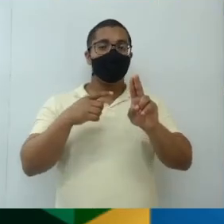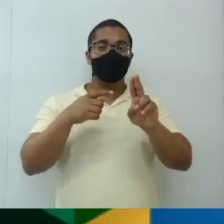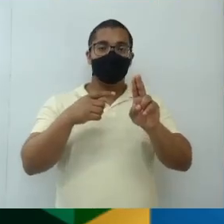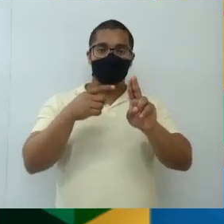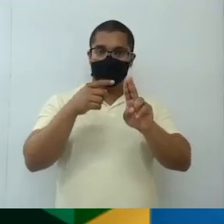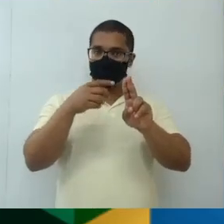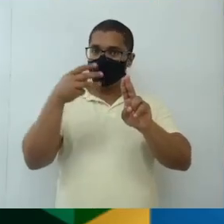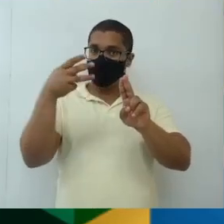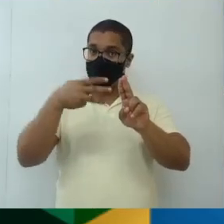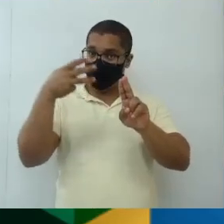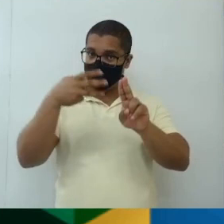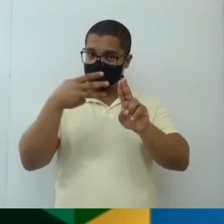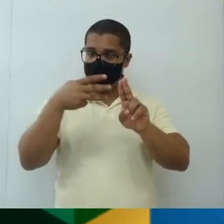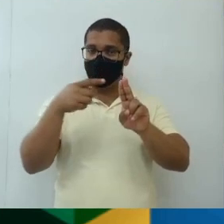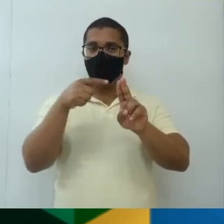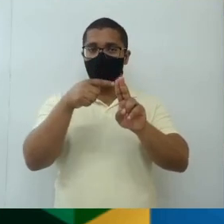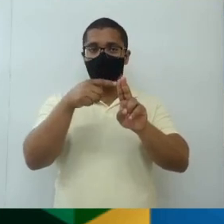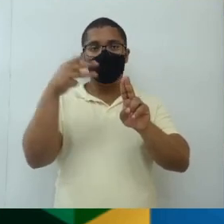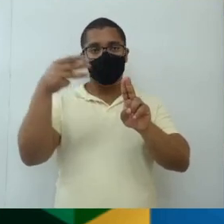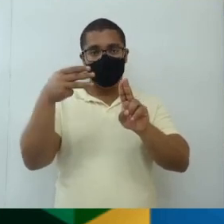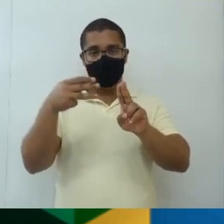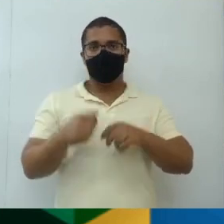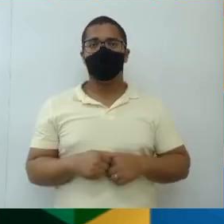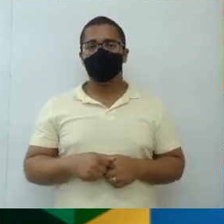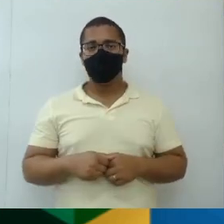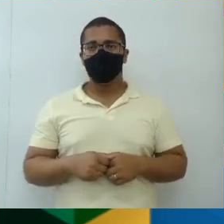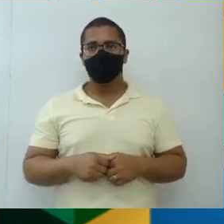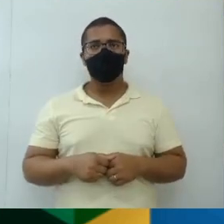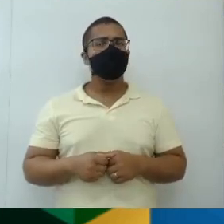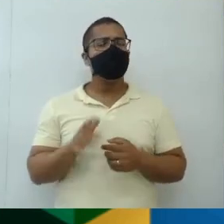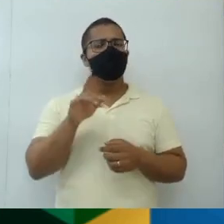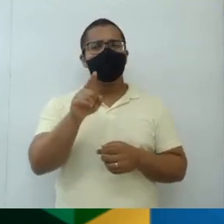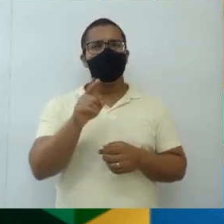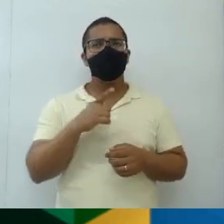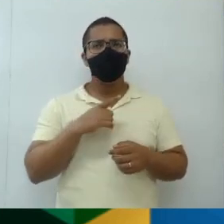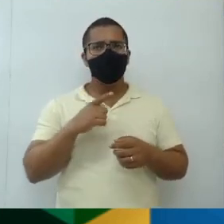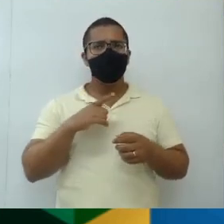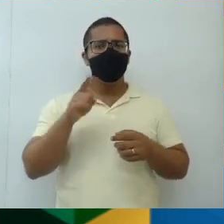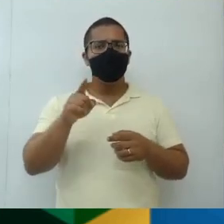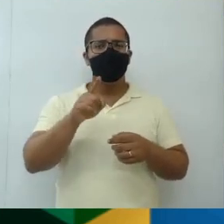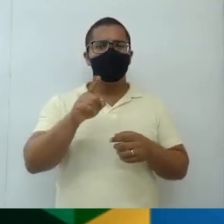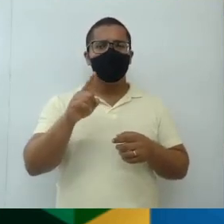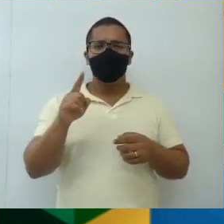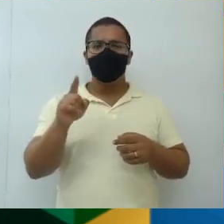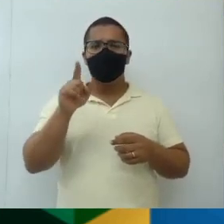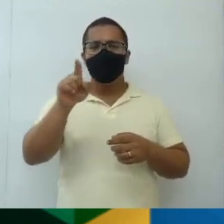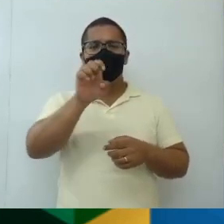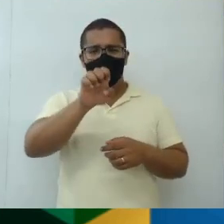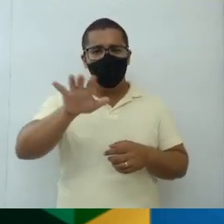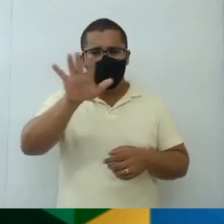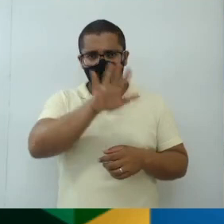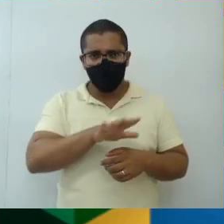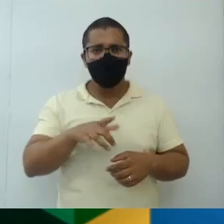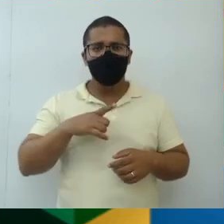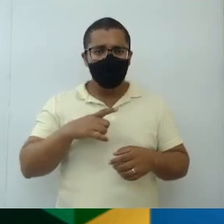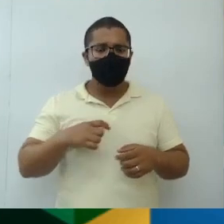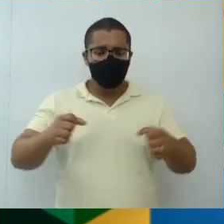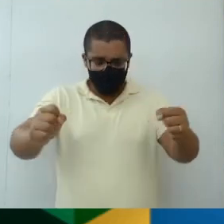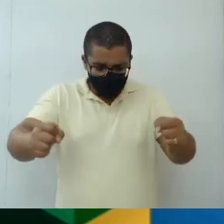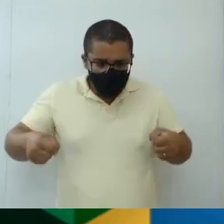pergunta nos Alpes europeus o centro de esqui funcionam no inverno enquanto